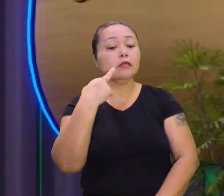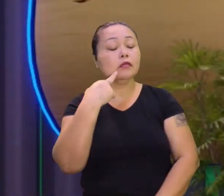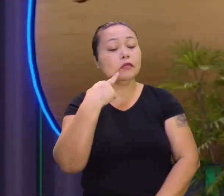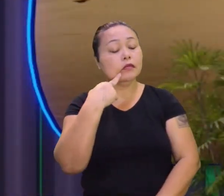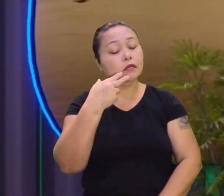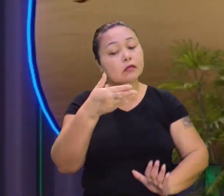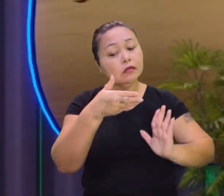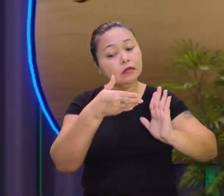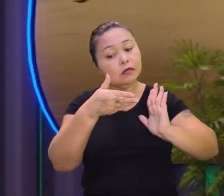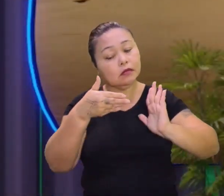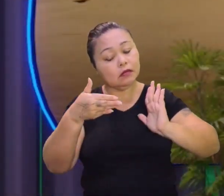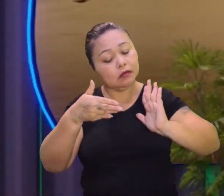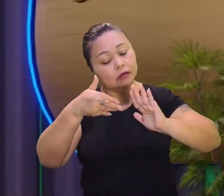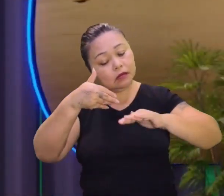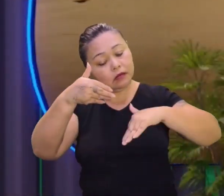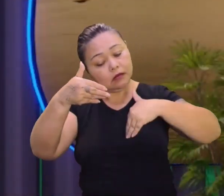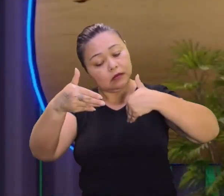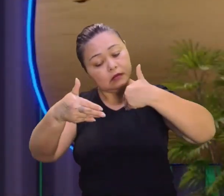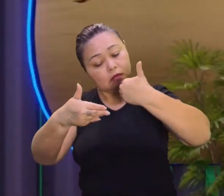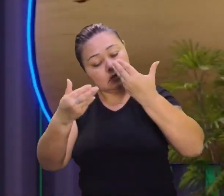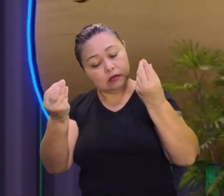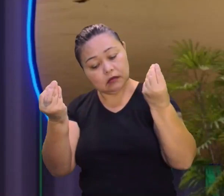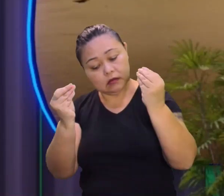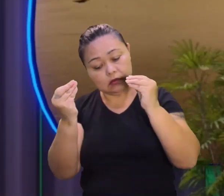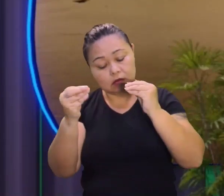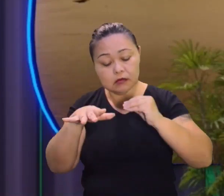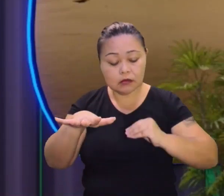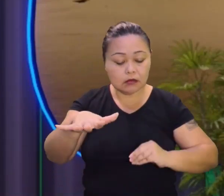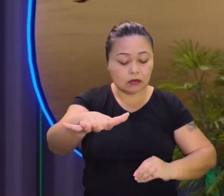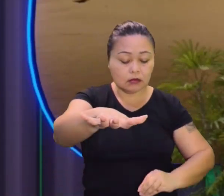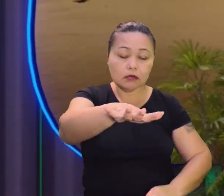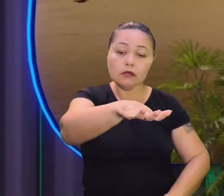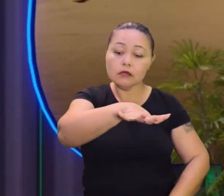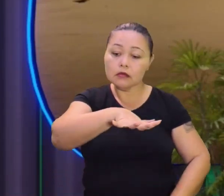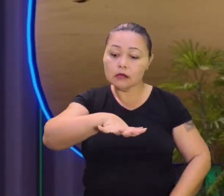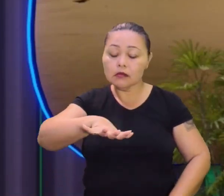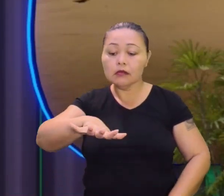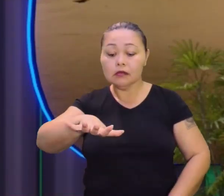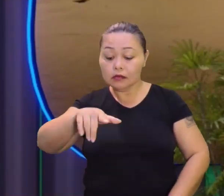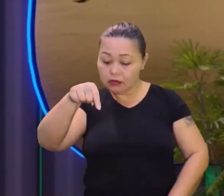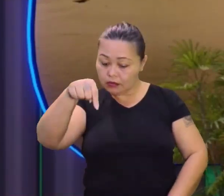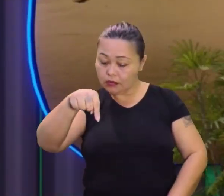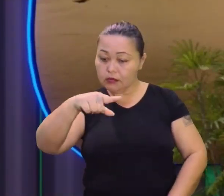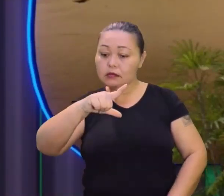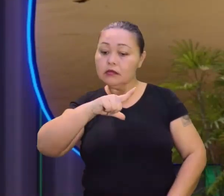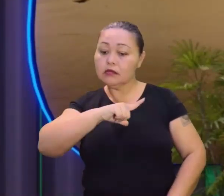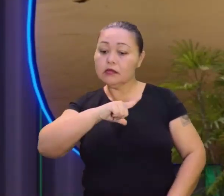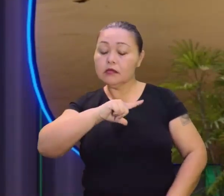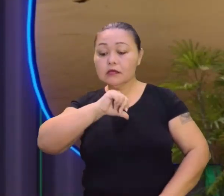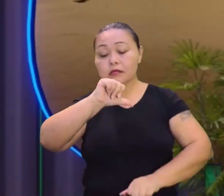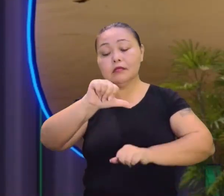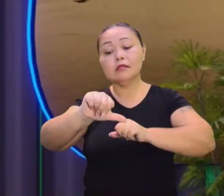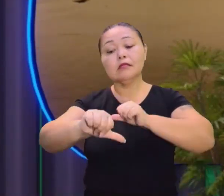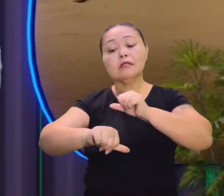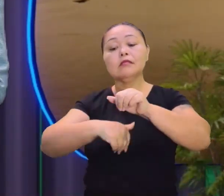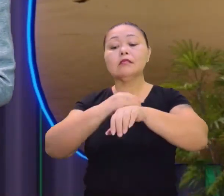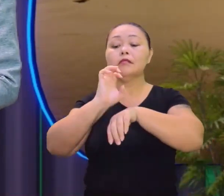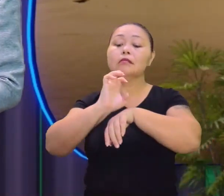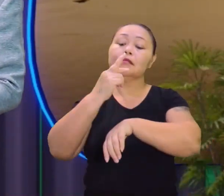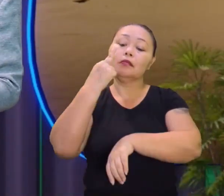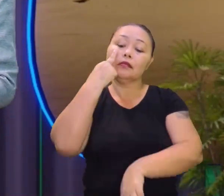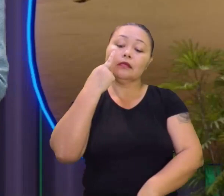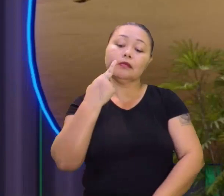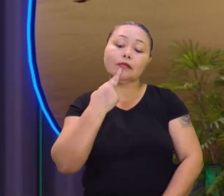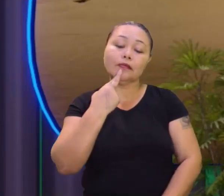Rondônia, nesse processo de configuração espacial desse espaço que tornou-se o estado de